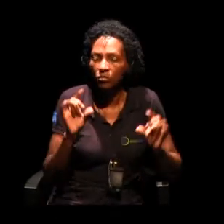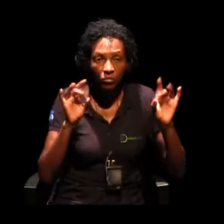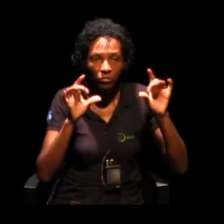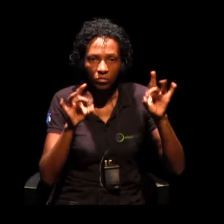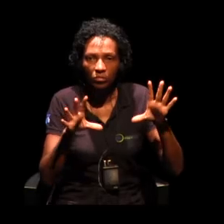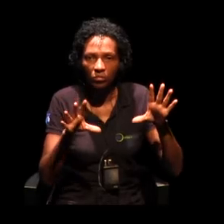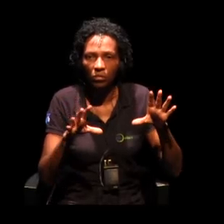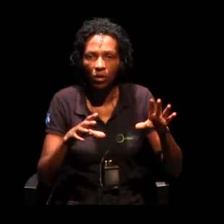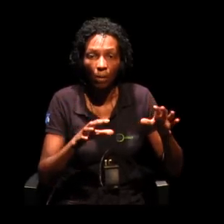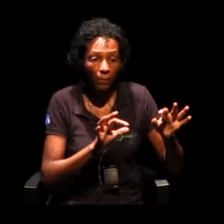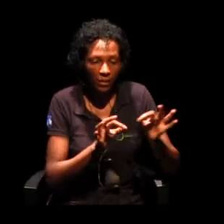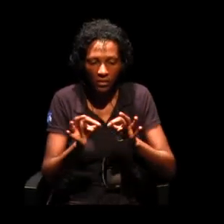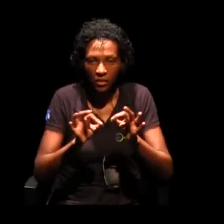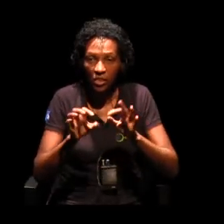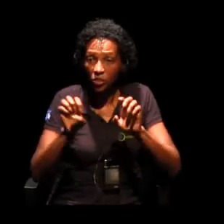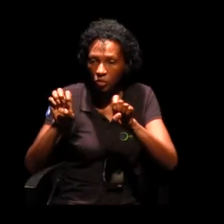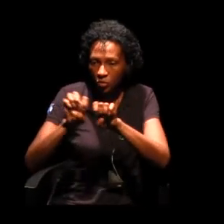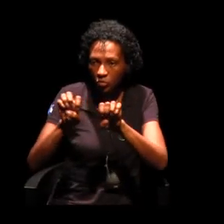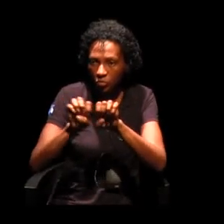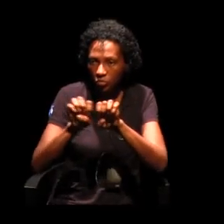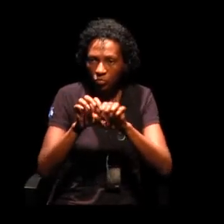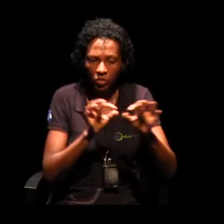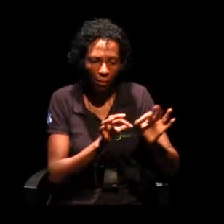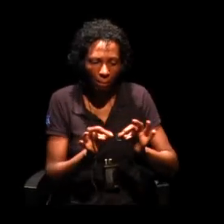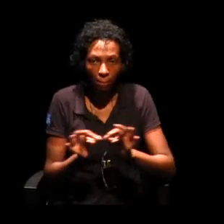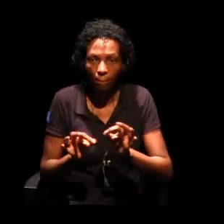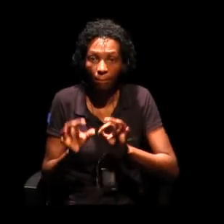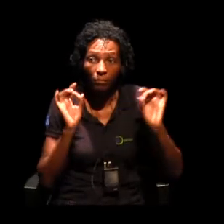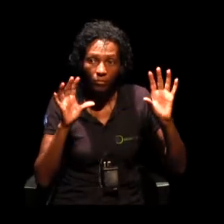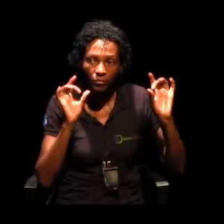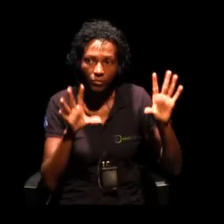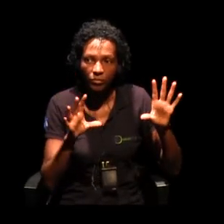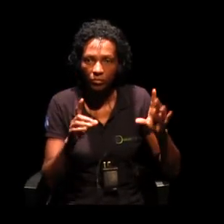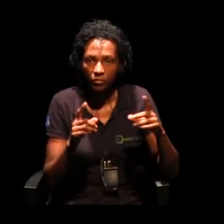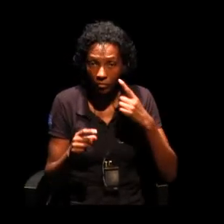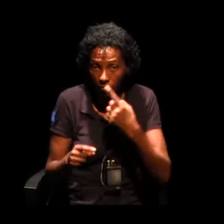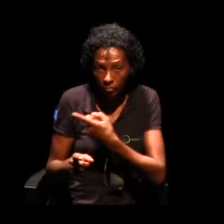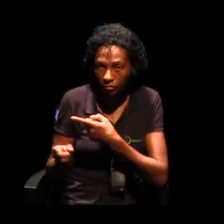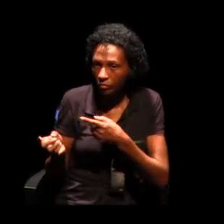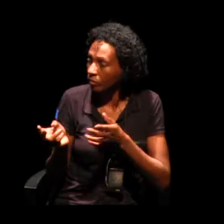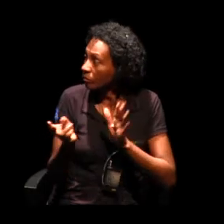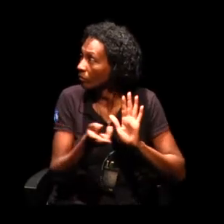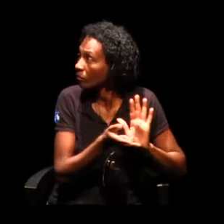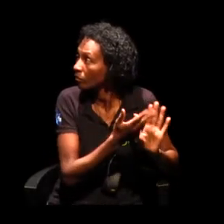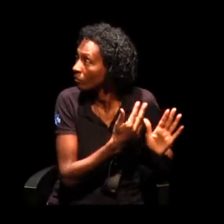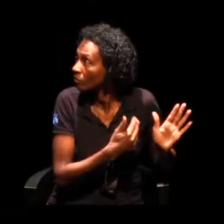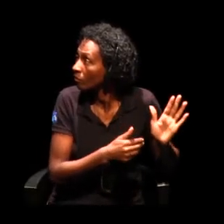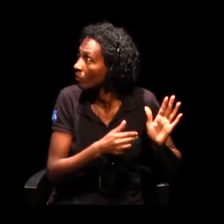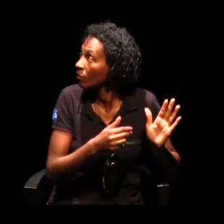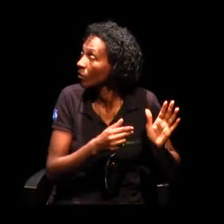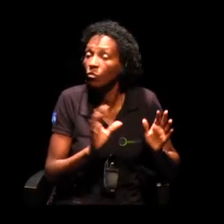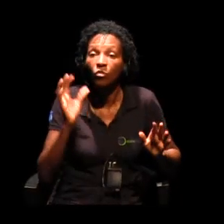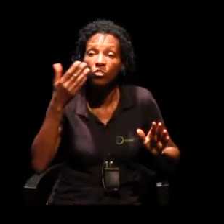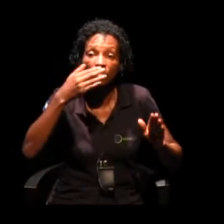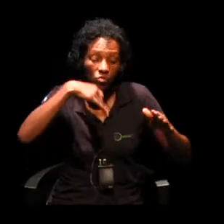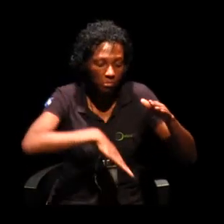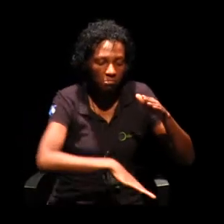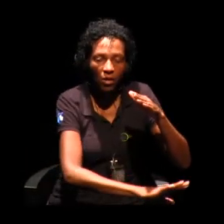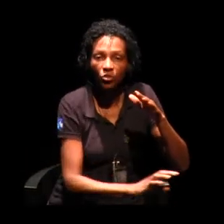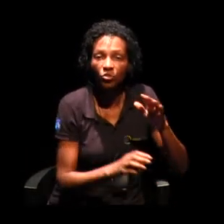de uso extra para esse tipo de infraestrutura que poderia ser feito. Aqui é uma ilustração o que